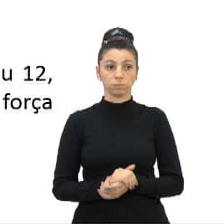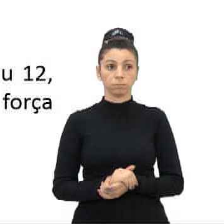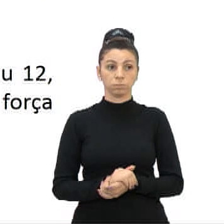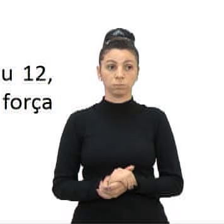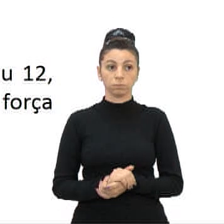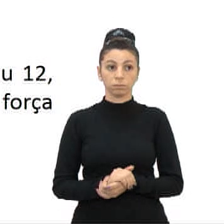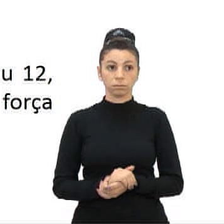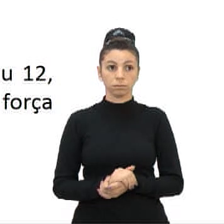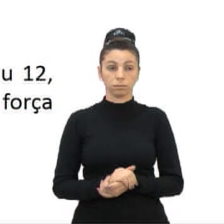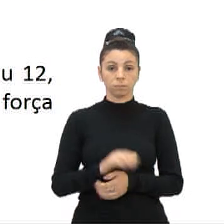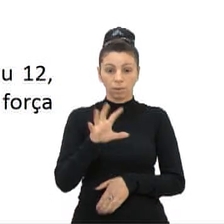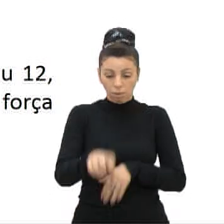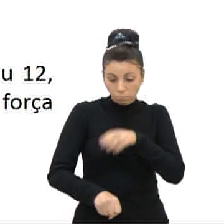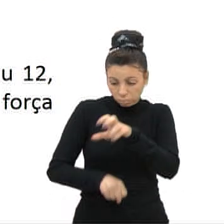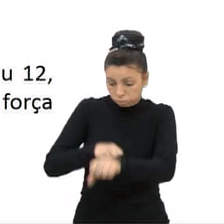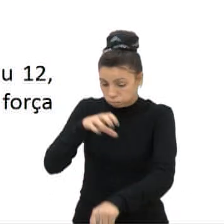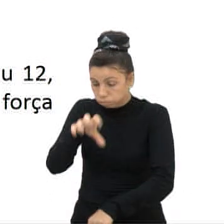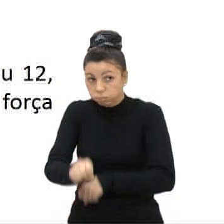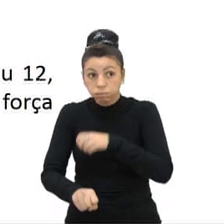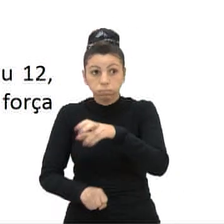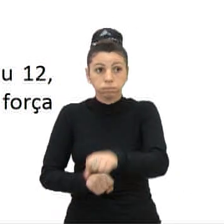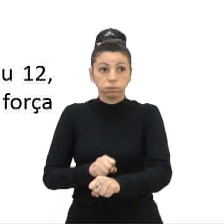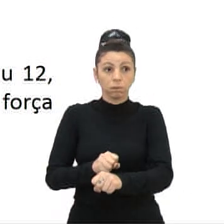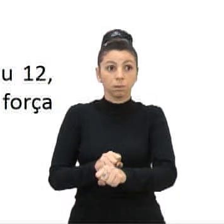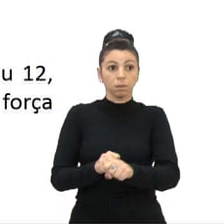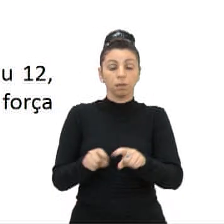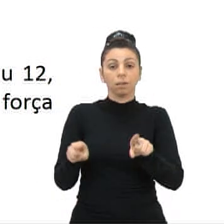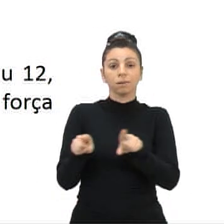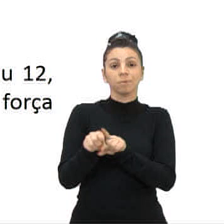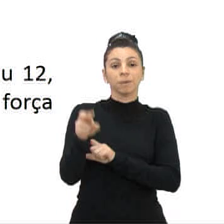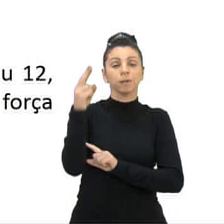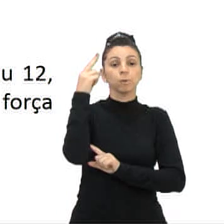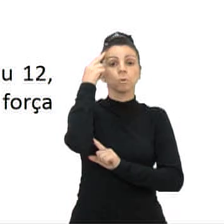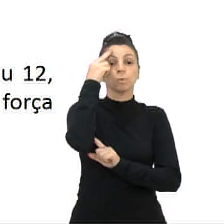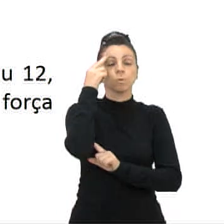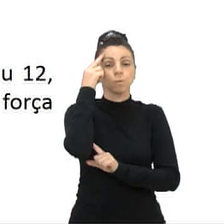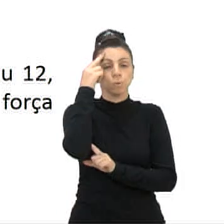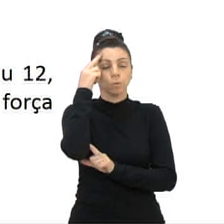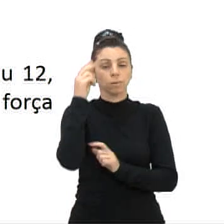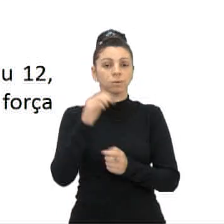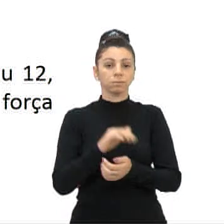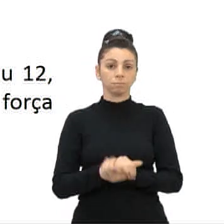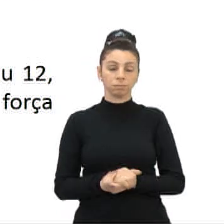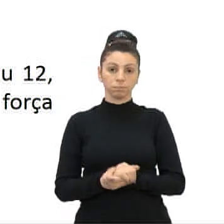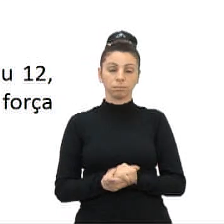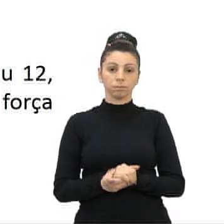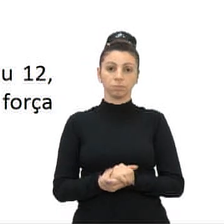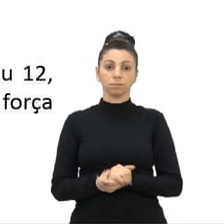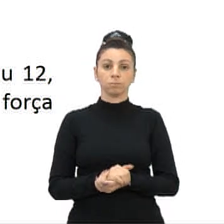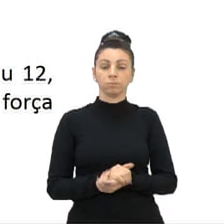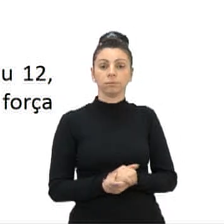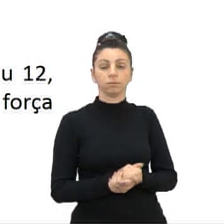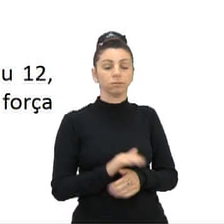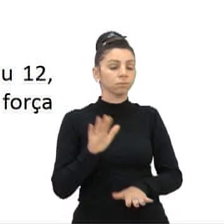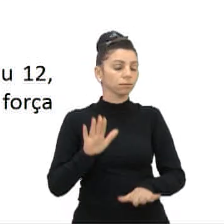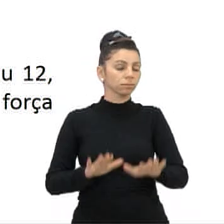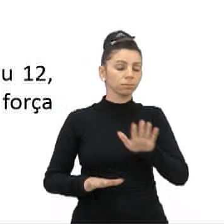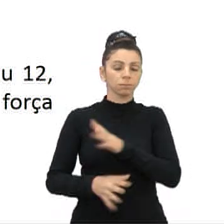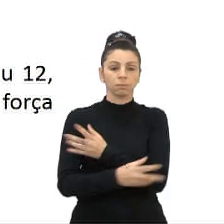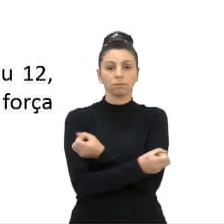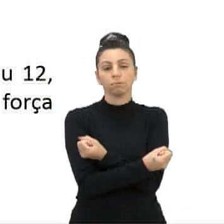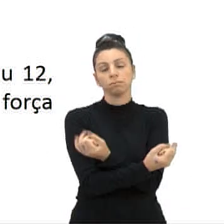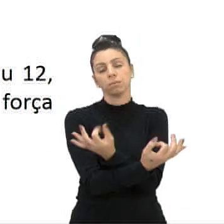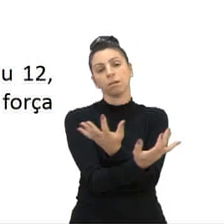Catadores de Tralhas e Sonhos, do Milton Raton. São centenas, talvez milhares,